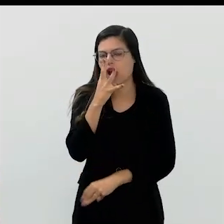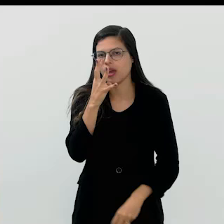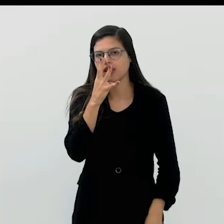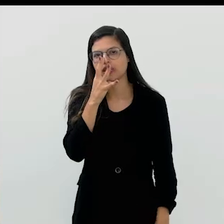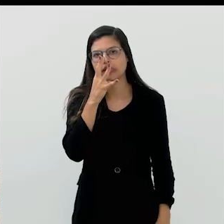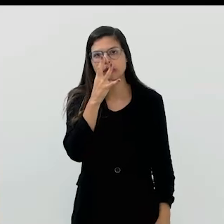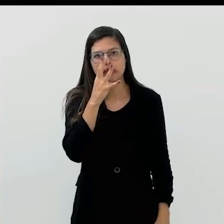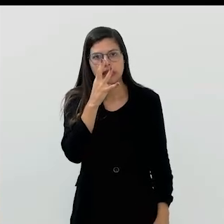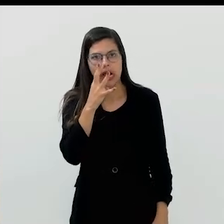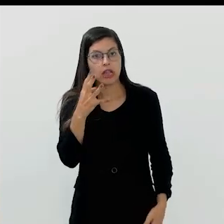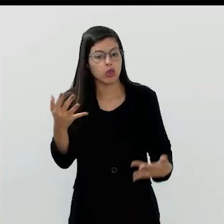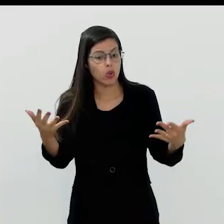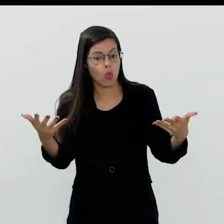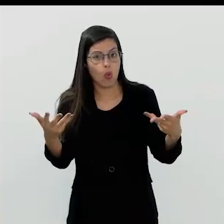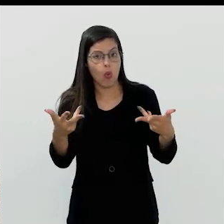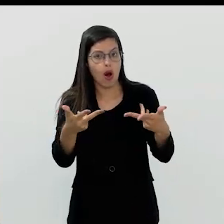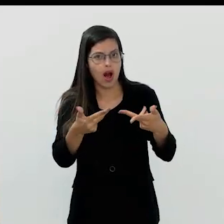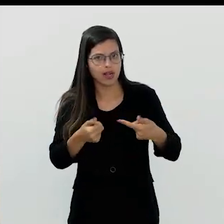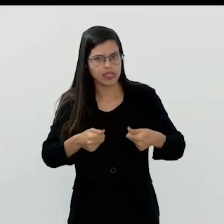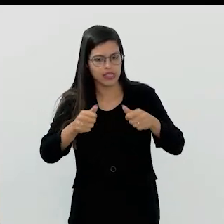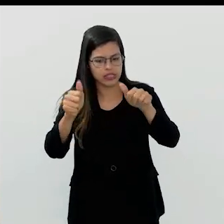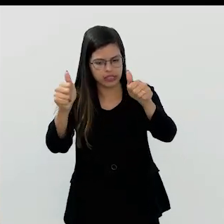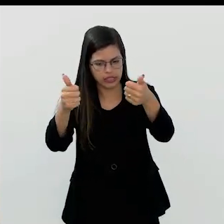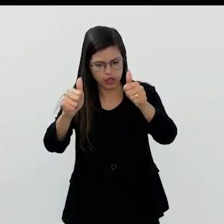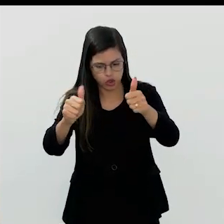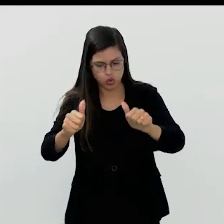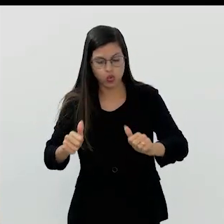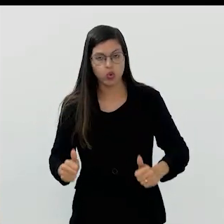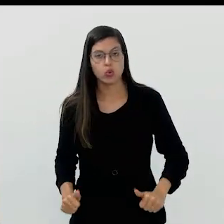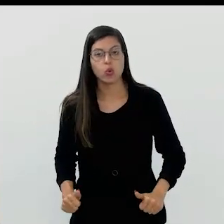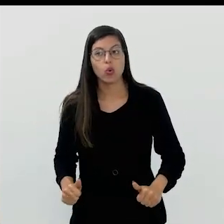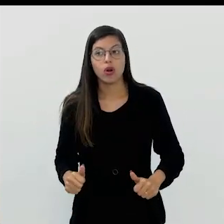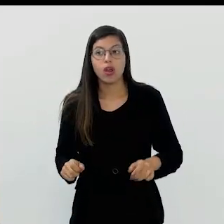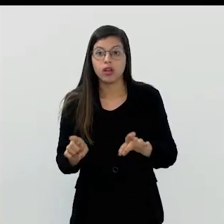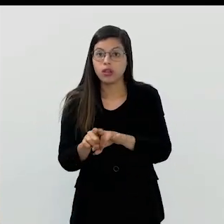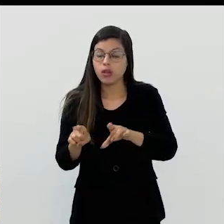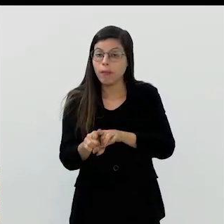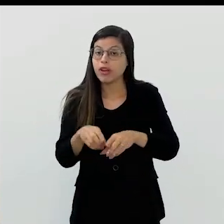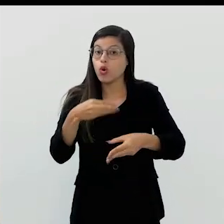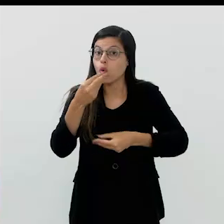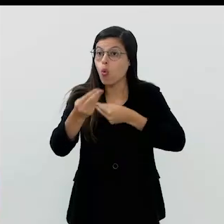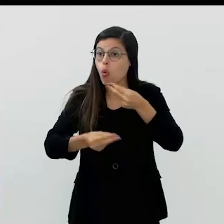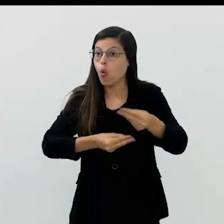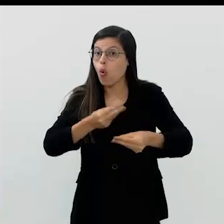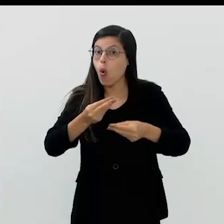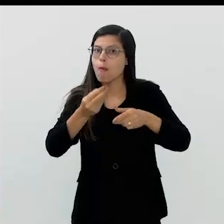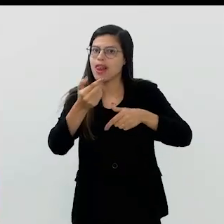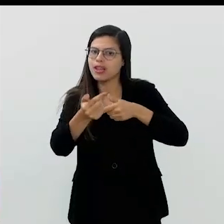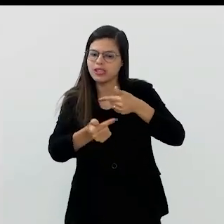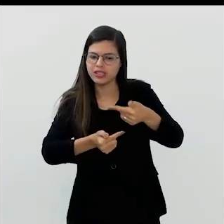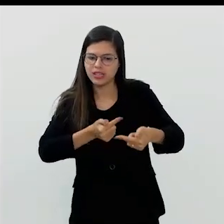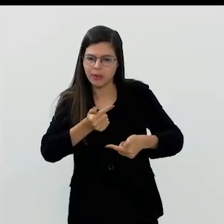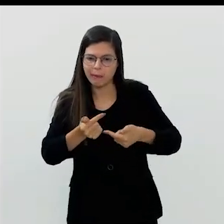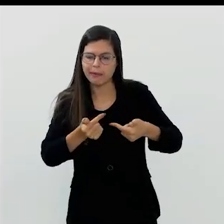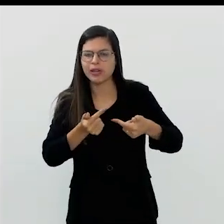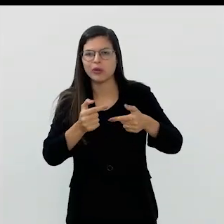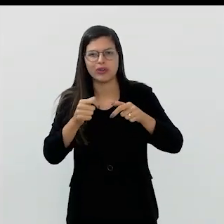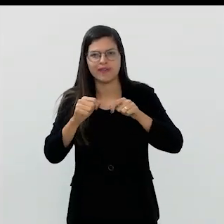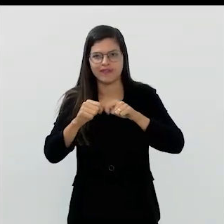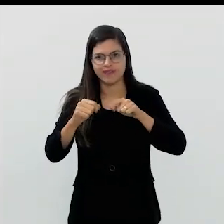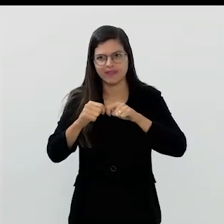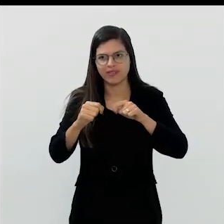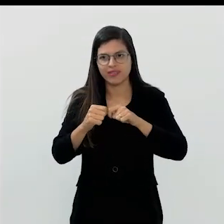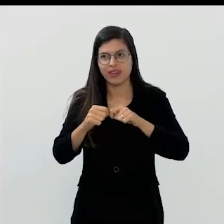a qualidade da escultura em si, né? E da maneira com que ele destrinchou, né? Aquilo,